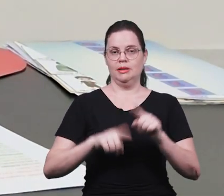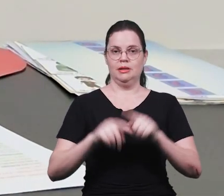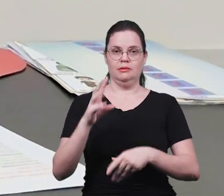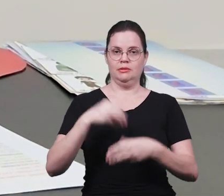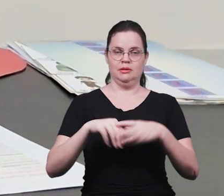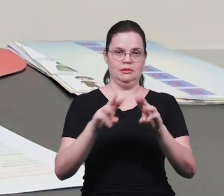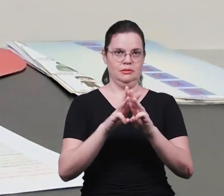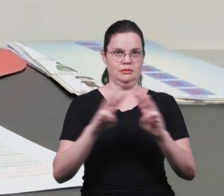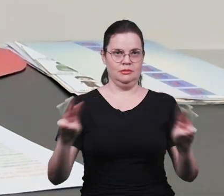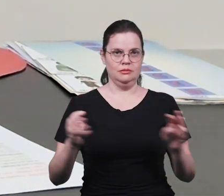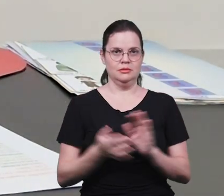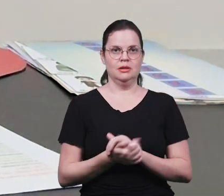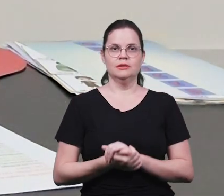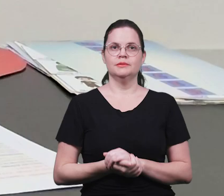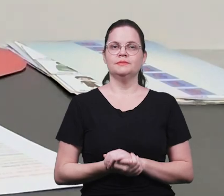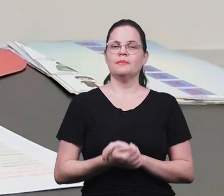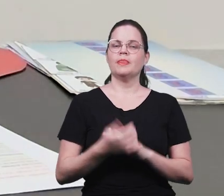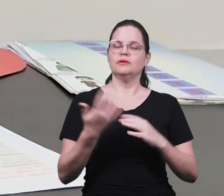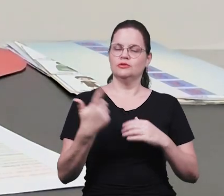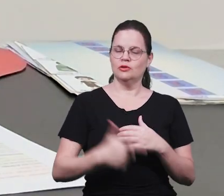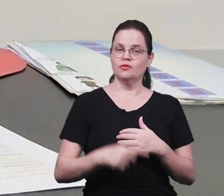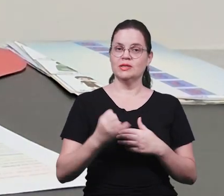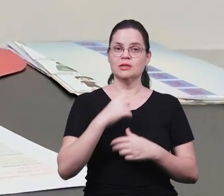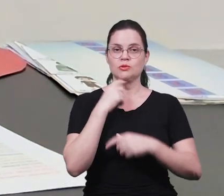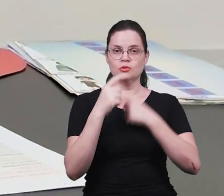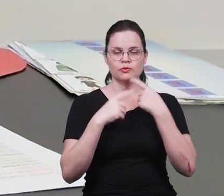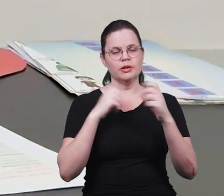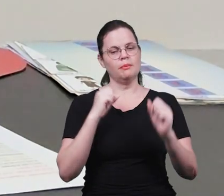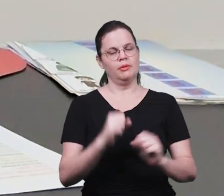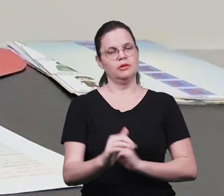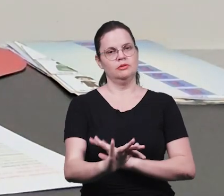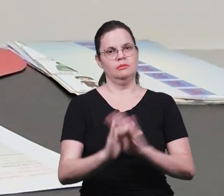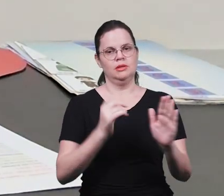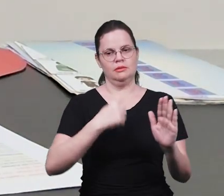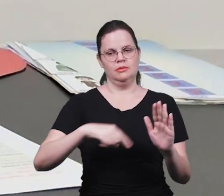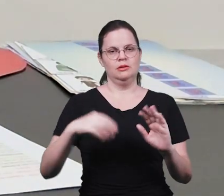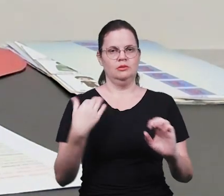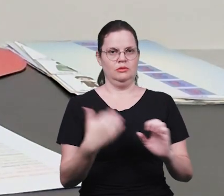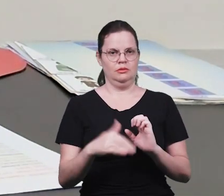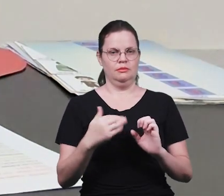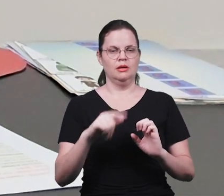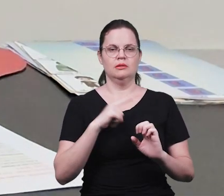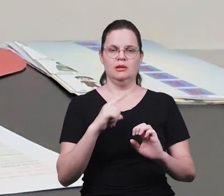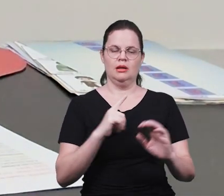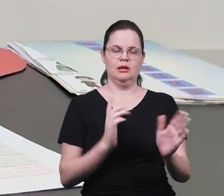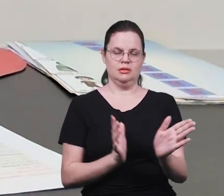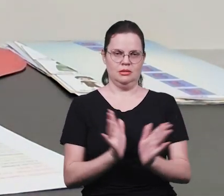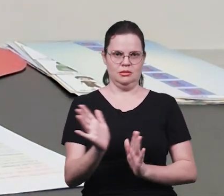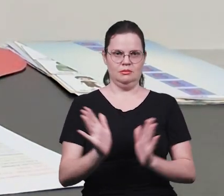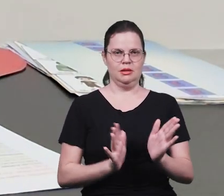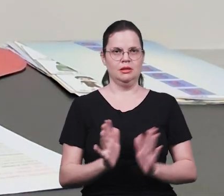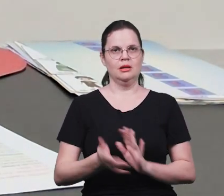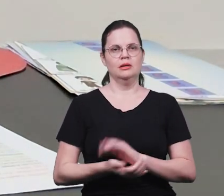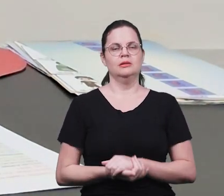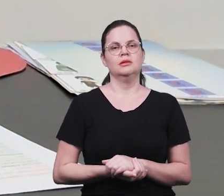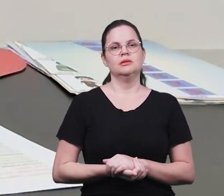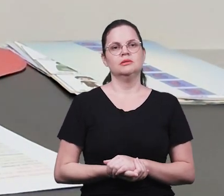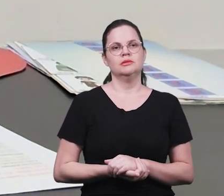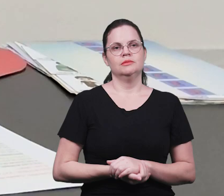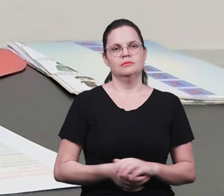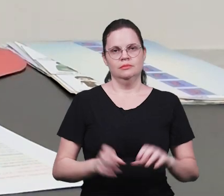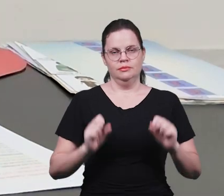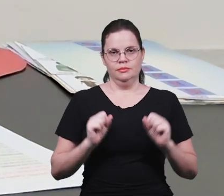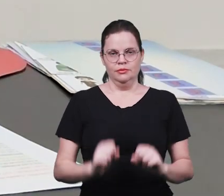no site. Mais uma vez, qualquer dúvida que as irmãs tiverem, podem nos procurar, né? Podem enviar um e-mail